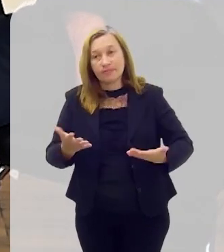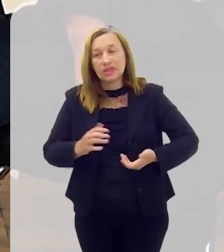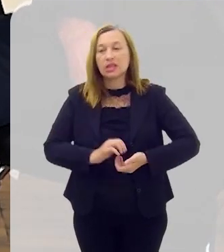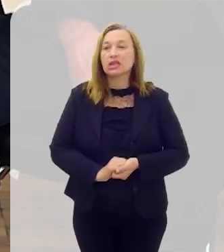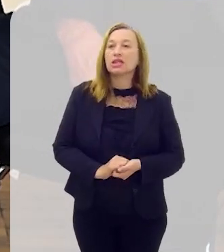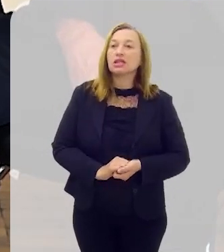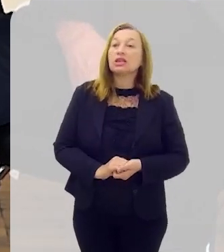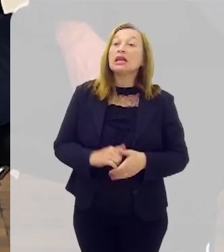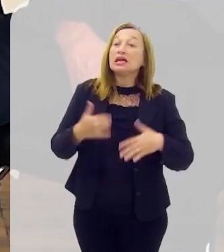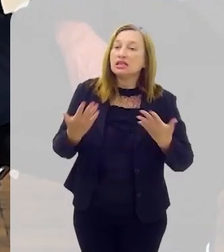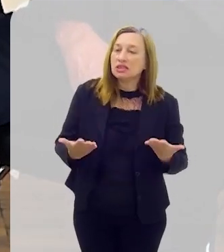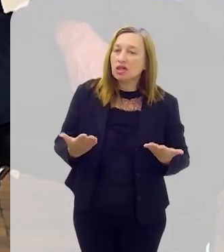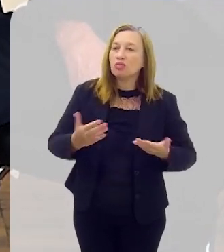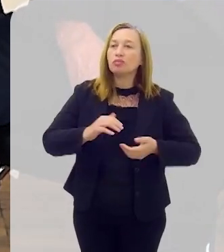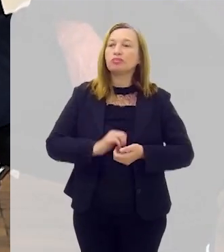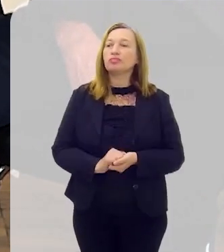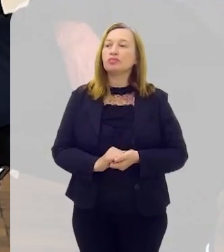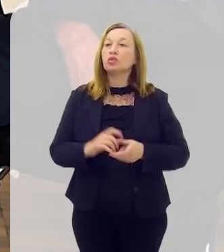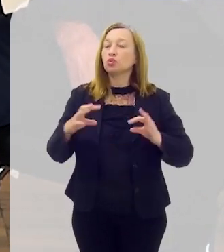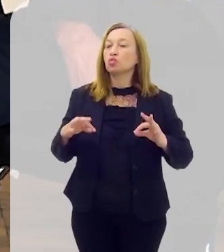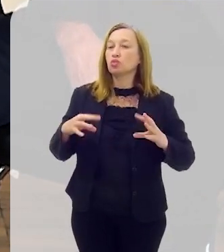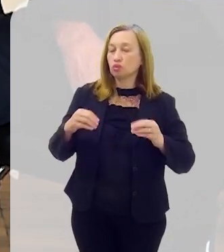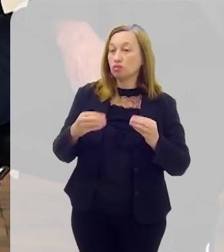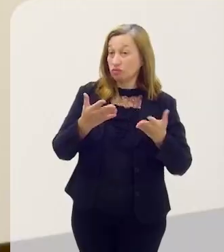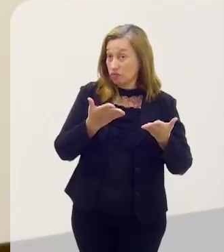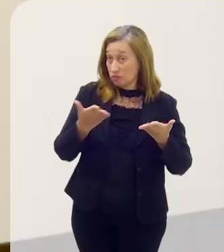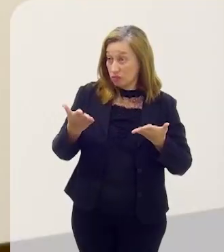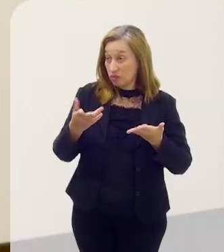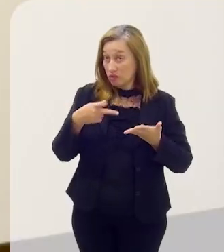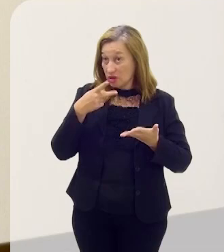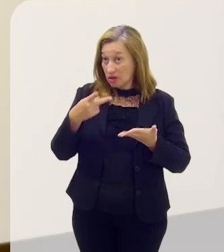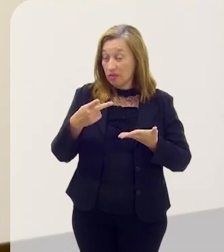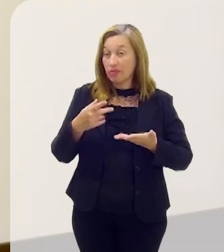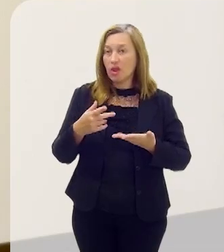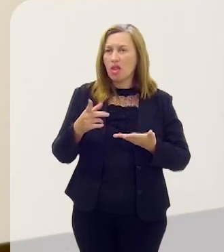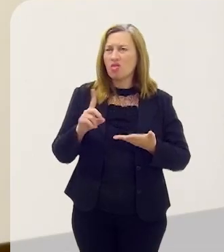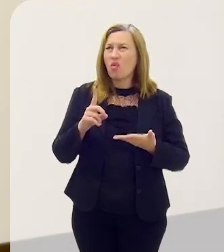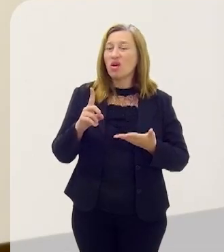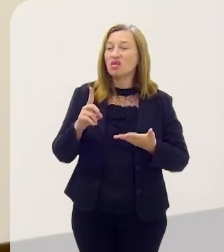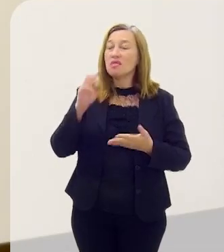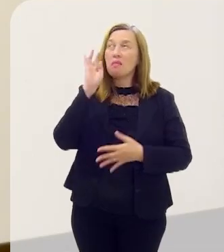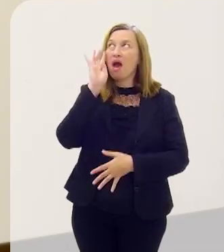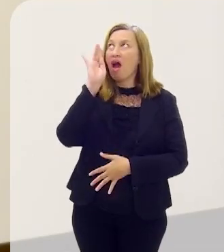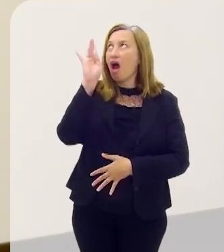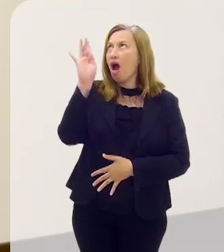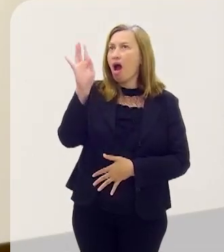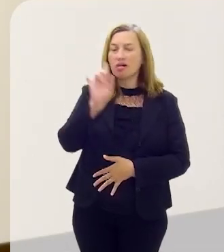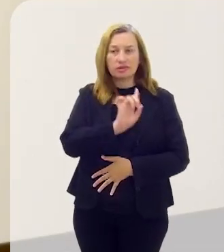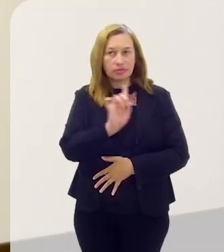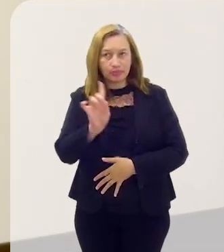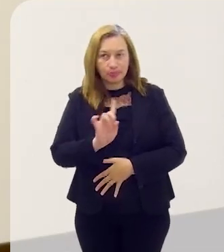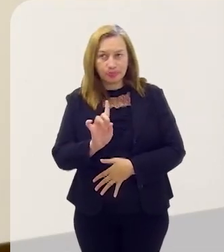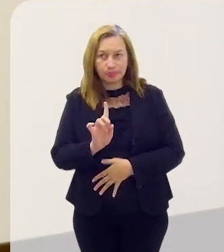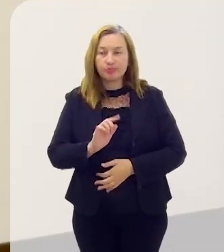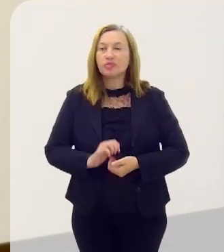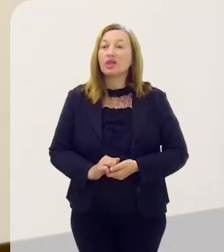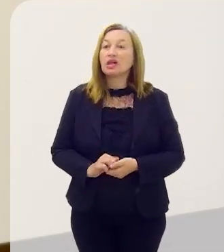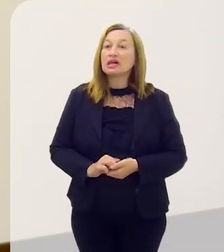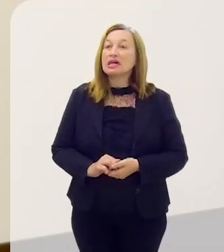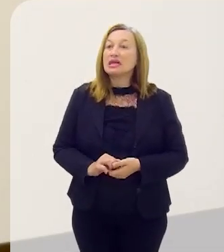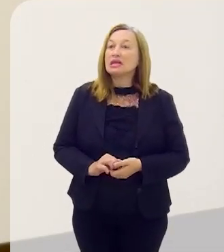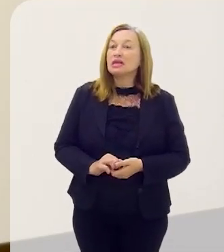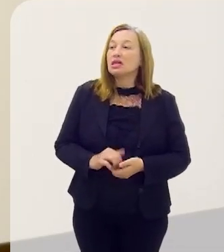Bom, então, dito isso, não adianta a gente fantasiar, né?